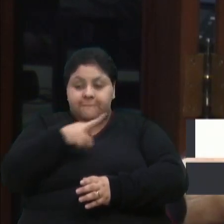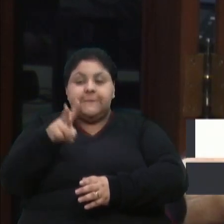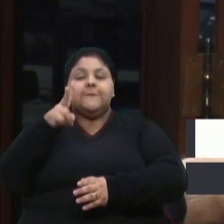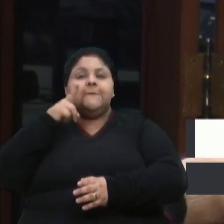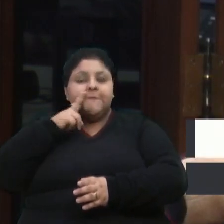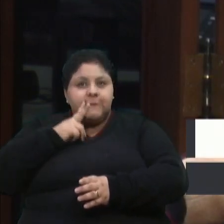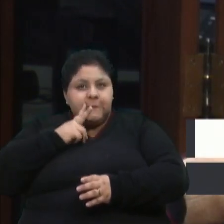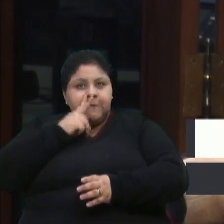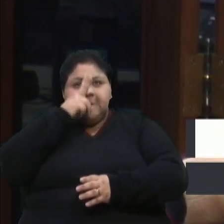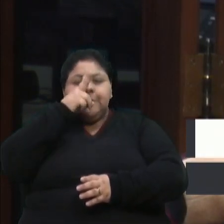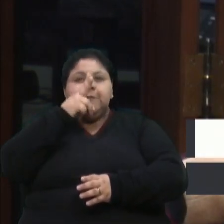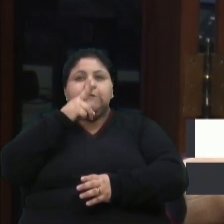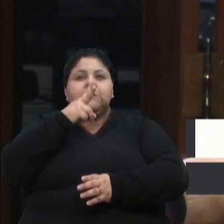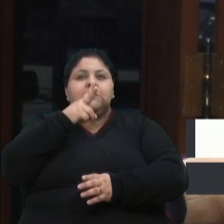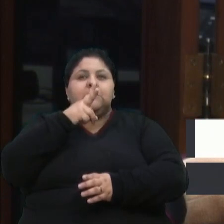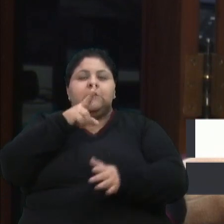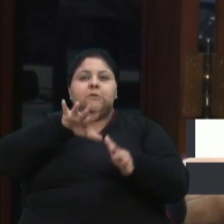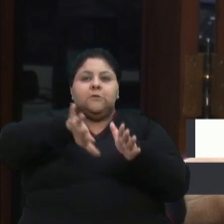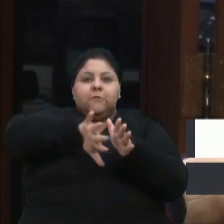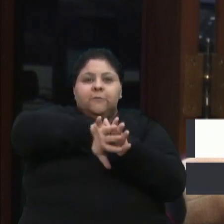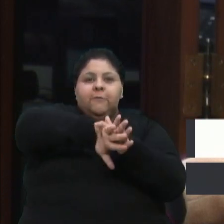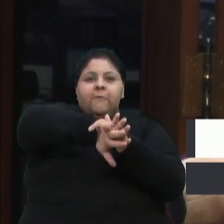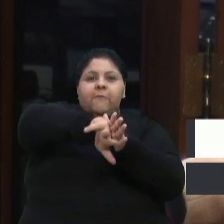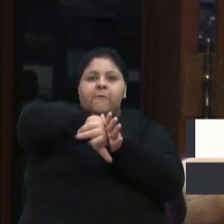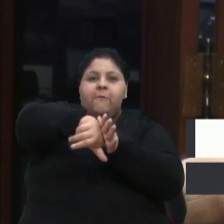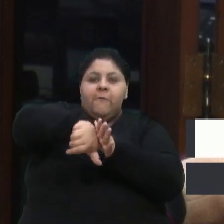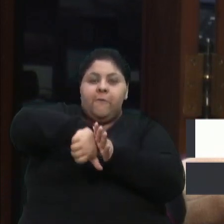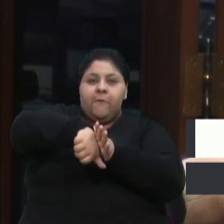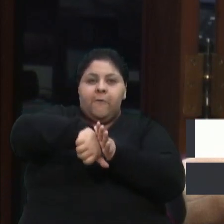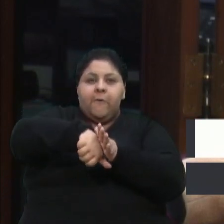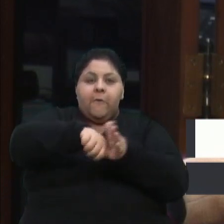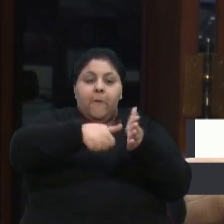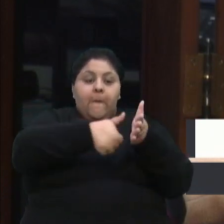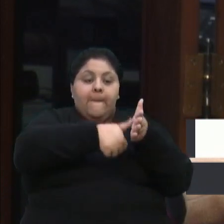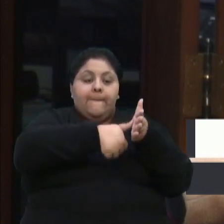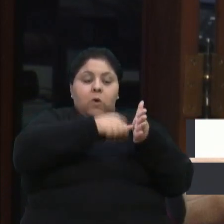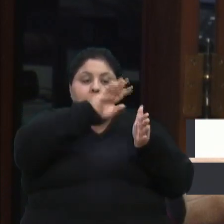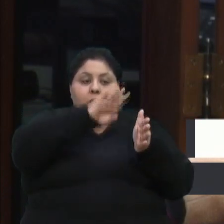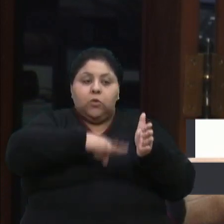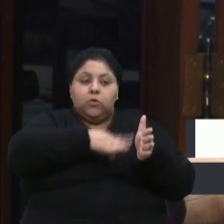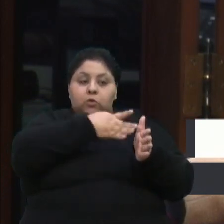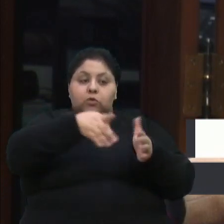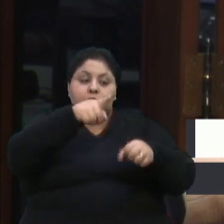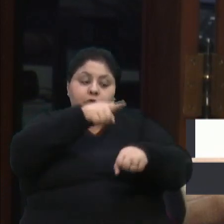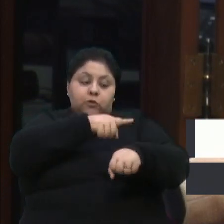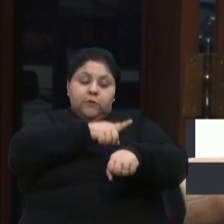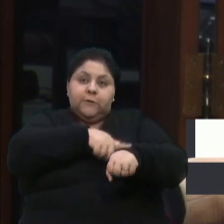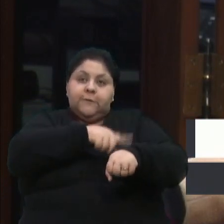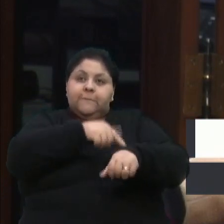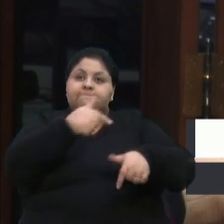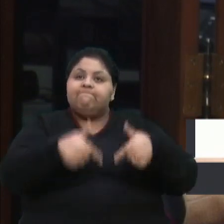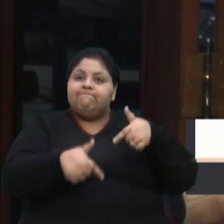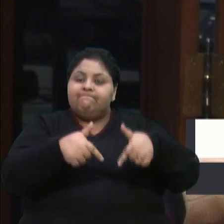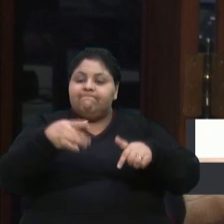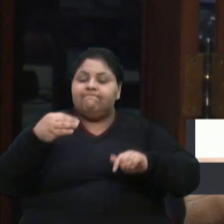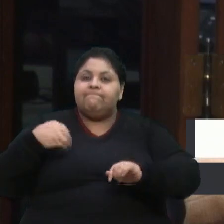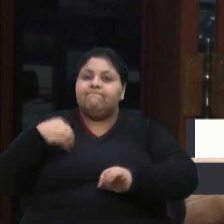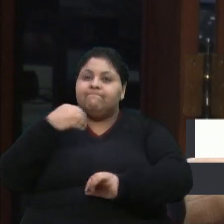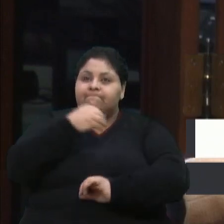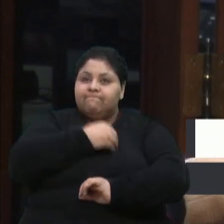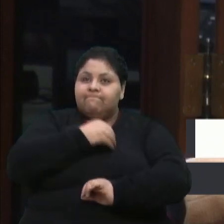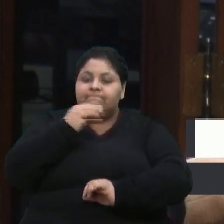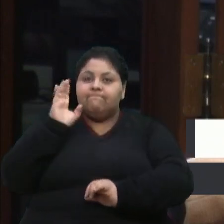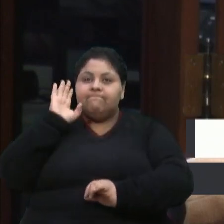de fraude no ponto das horas médicas, e isso ocorreu por uma